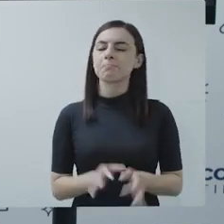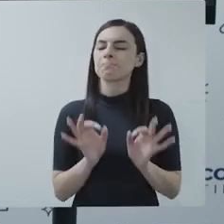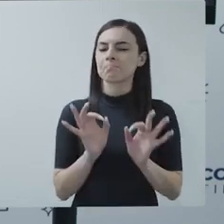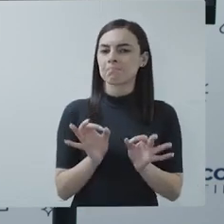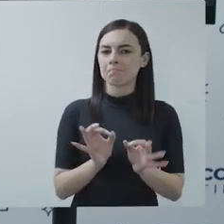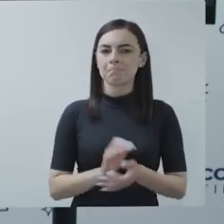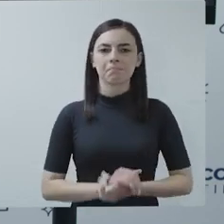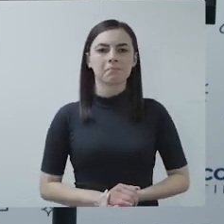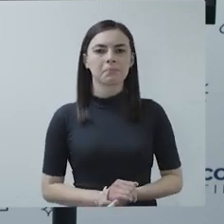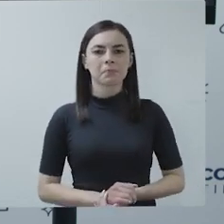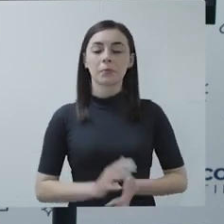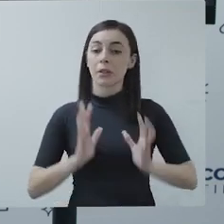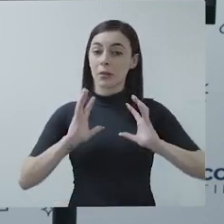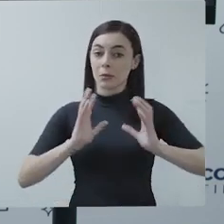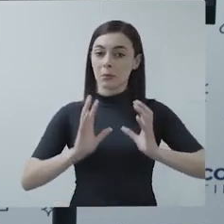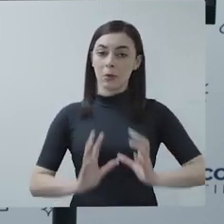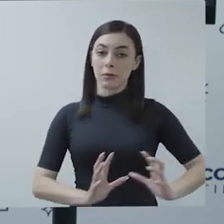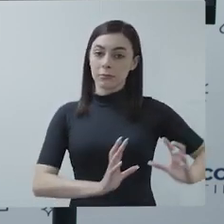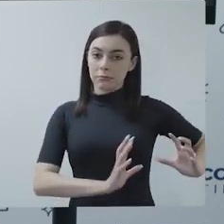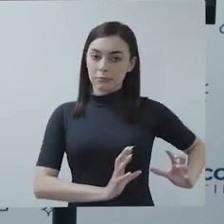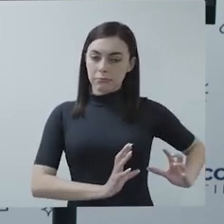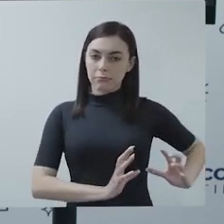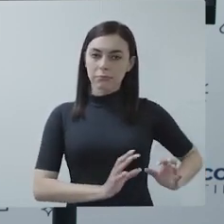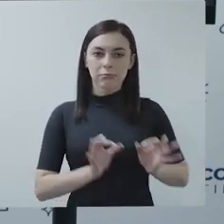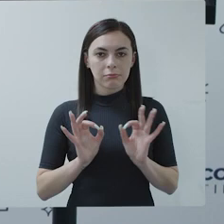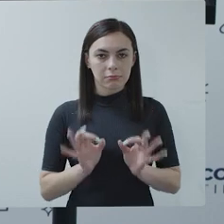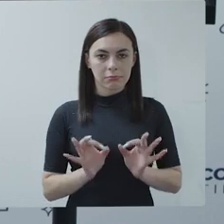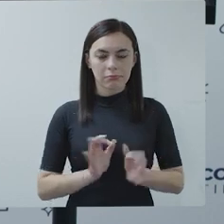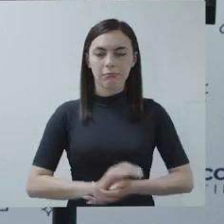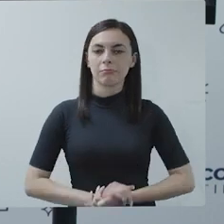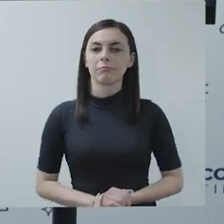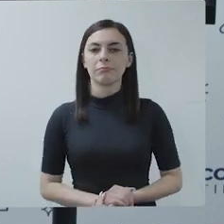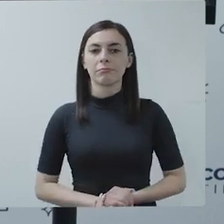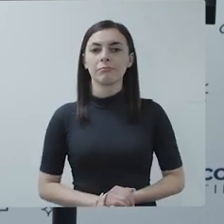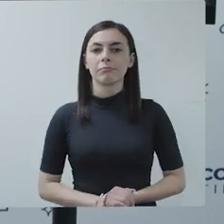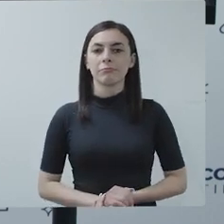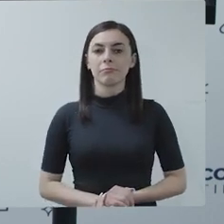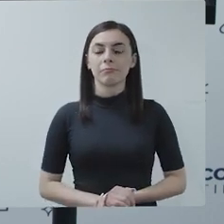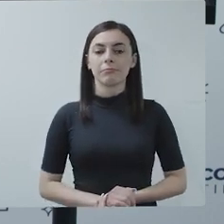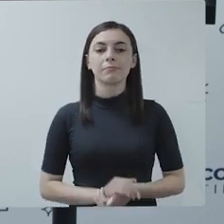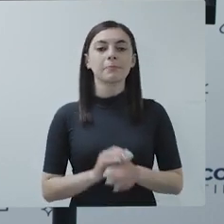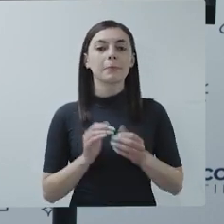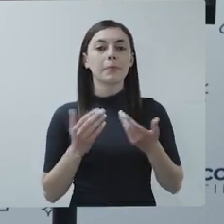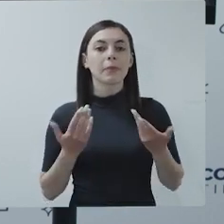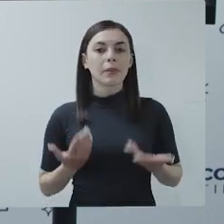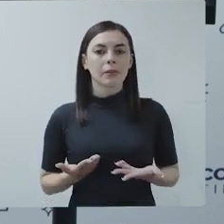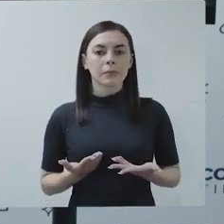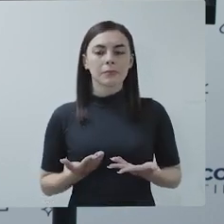Isso mesmo, ao lado do corpo. Certo? Muito bem.